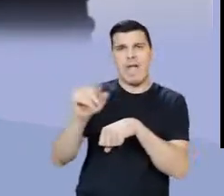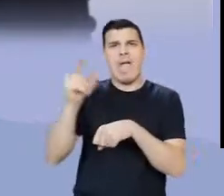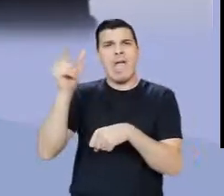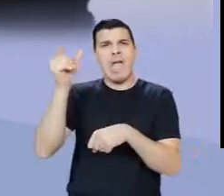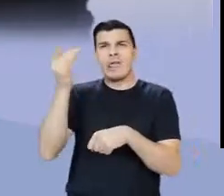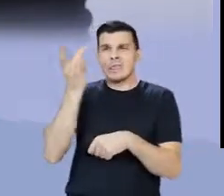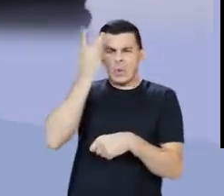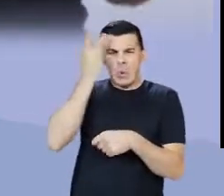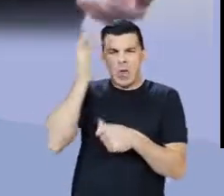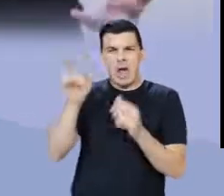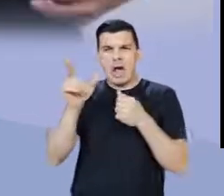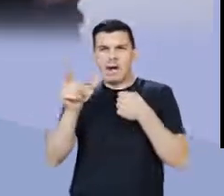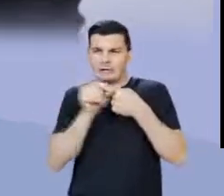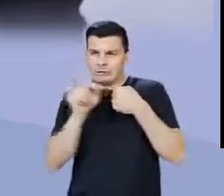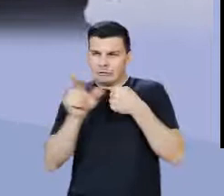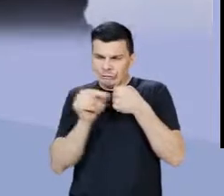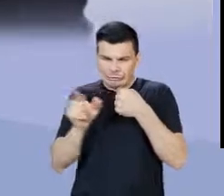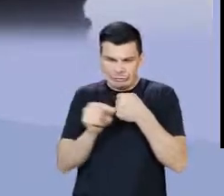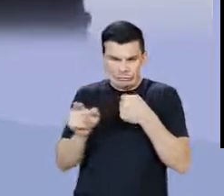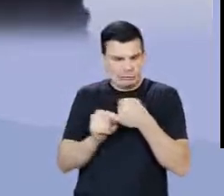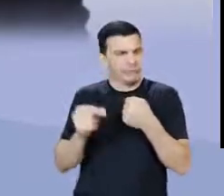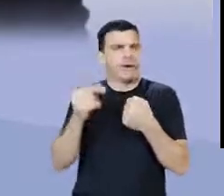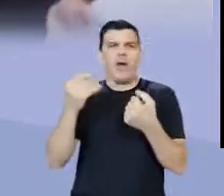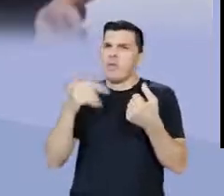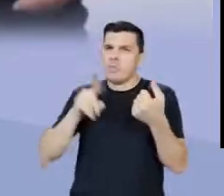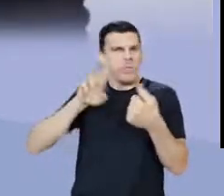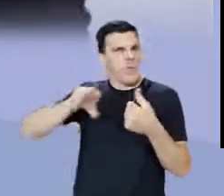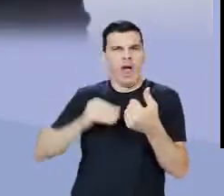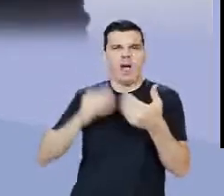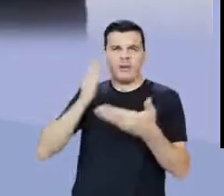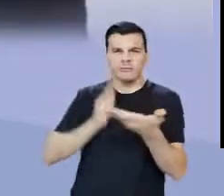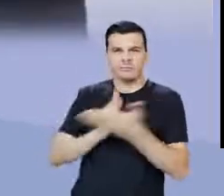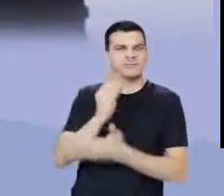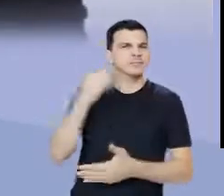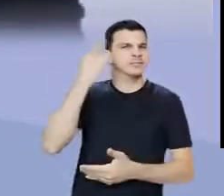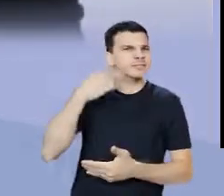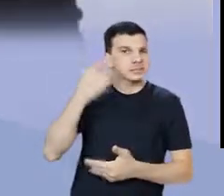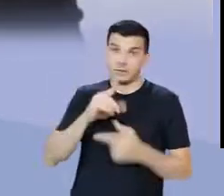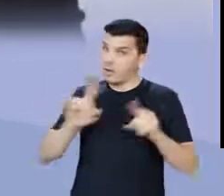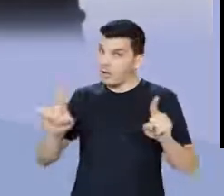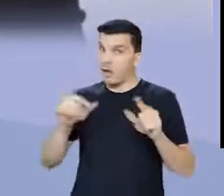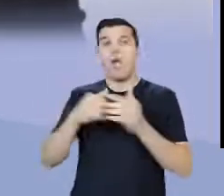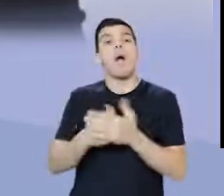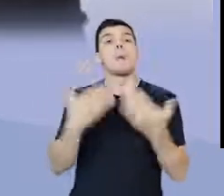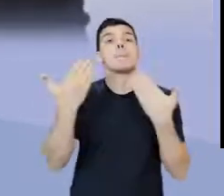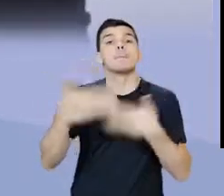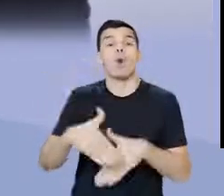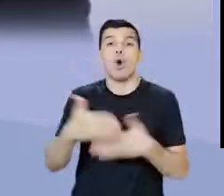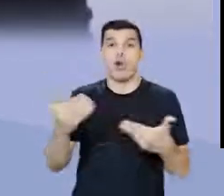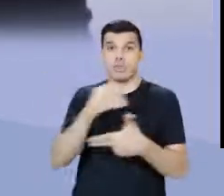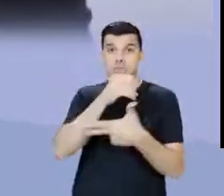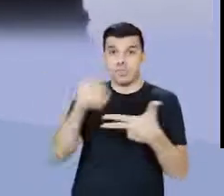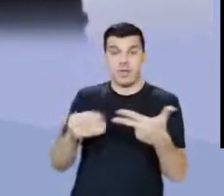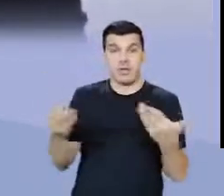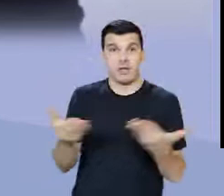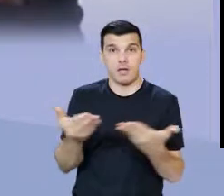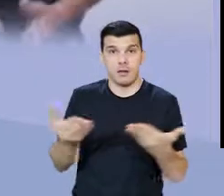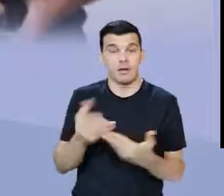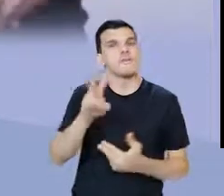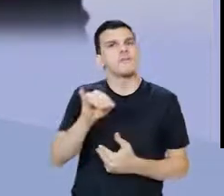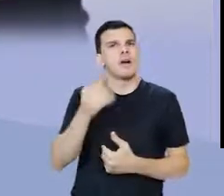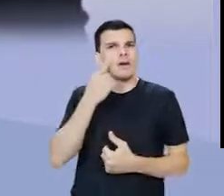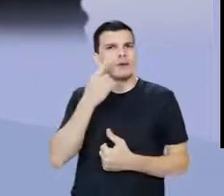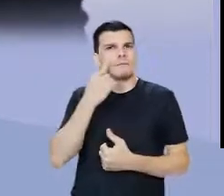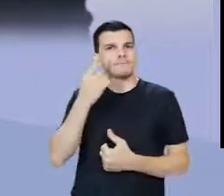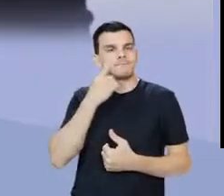não vai ficar decorando artigos, você não vai fazer prova de direito agora, você vai fazer uma prova de Enem. Você tem que entender que para a nossa prova, para o nosso